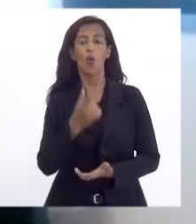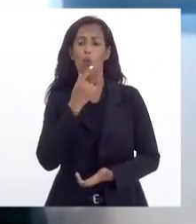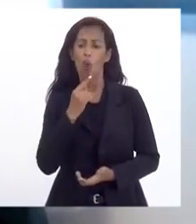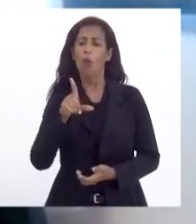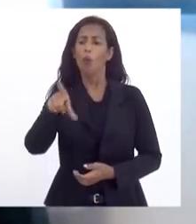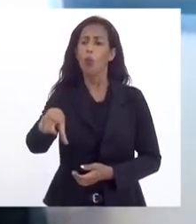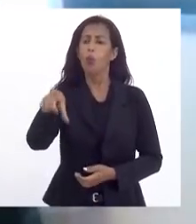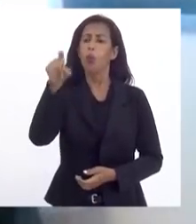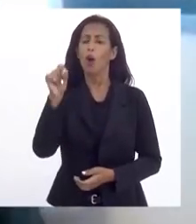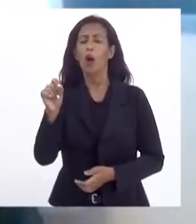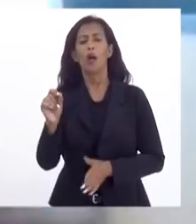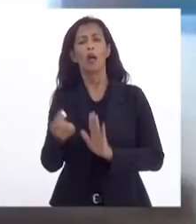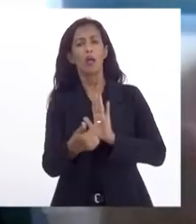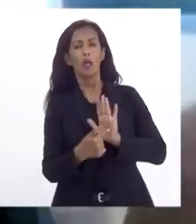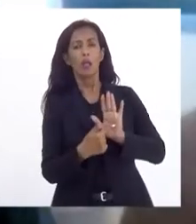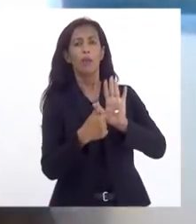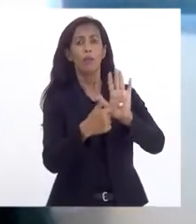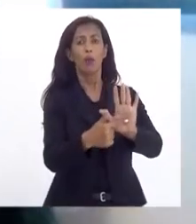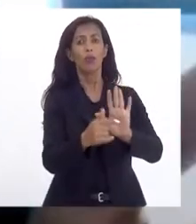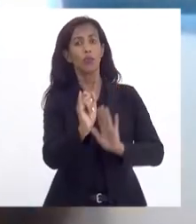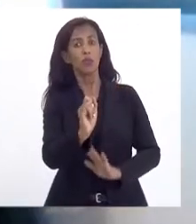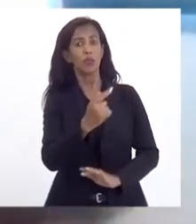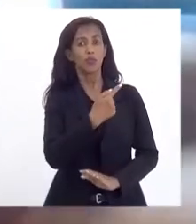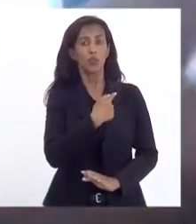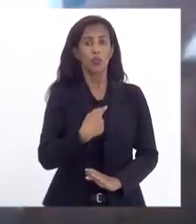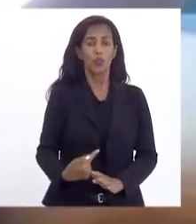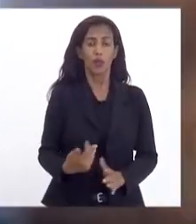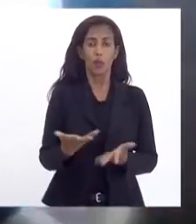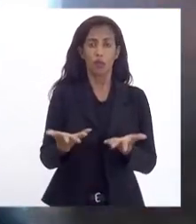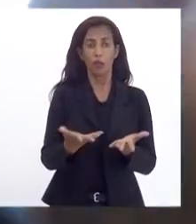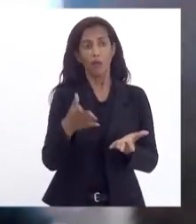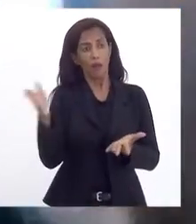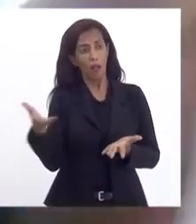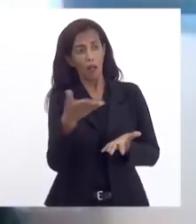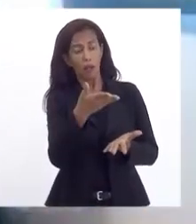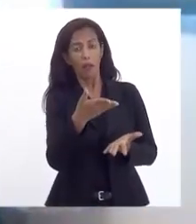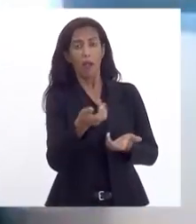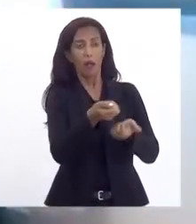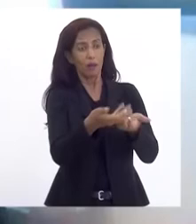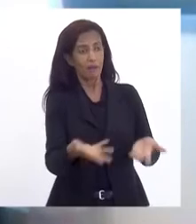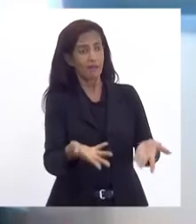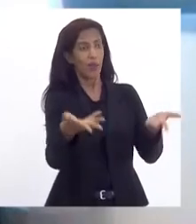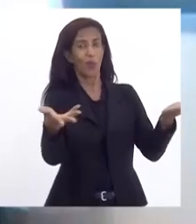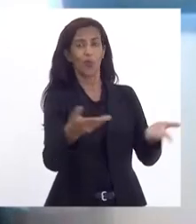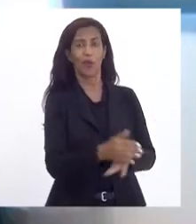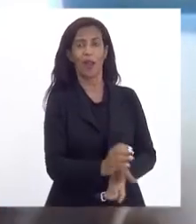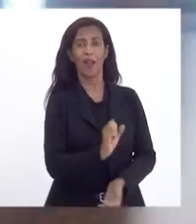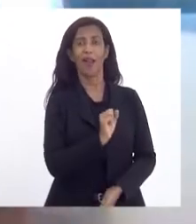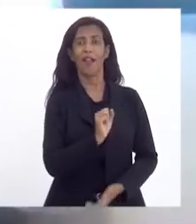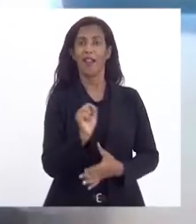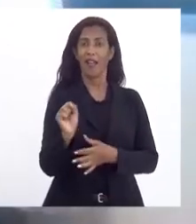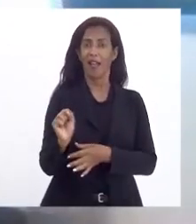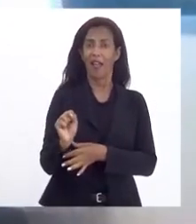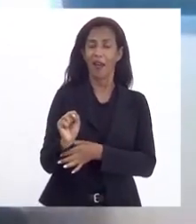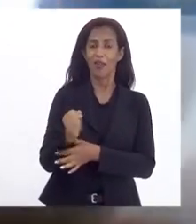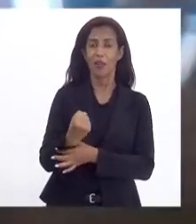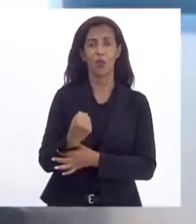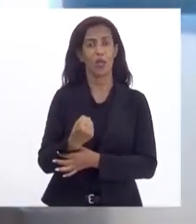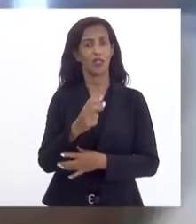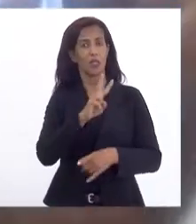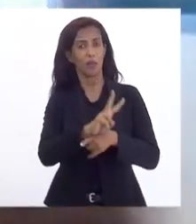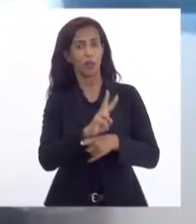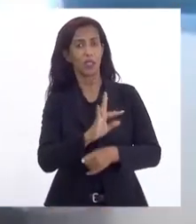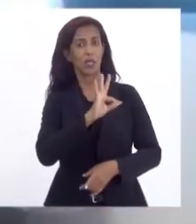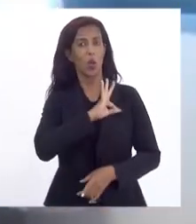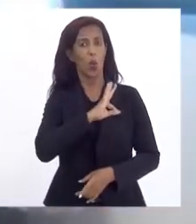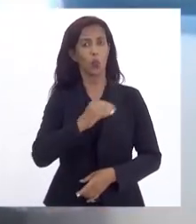indicação, mostra, e se o governador fizer, então ele vai lá com o governador inaugurar lá a segurança presente na Penha ou